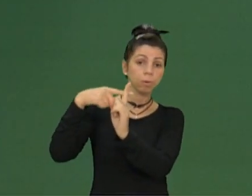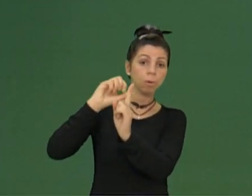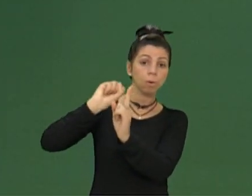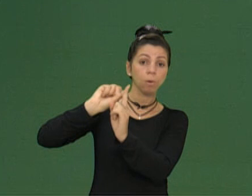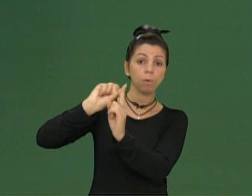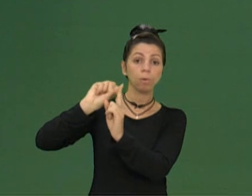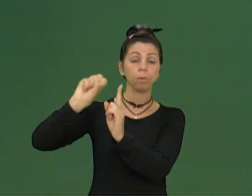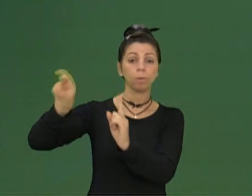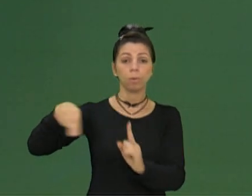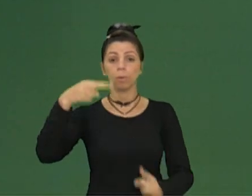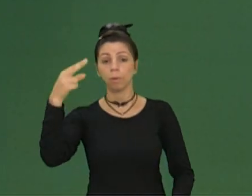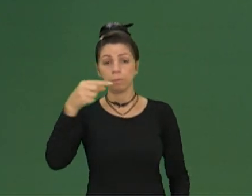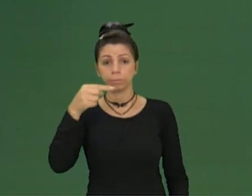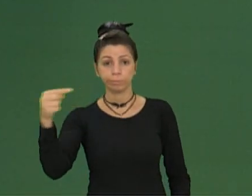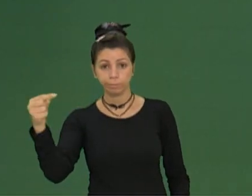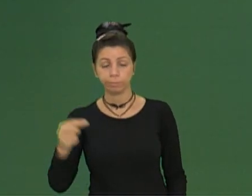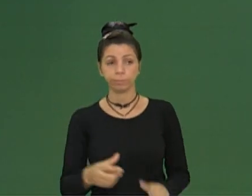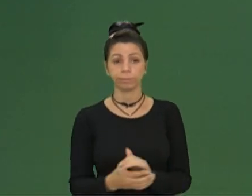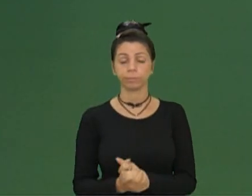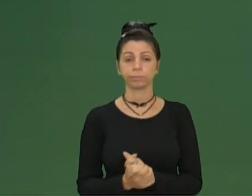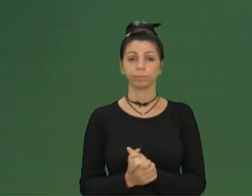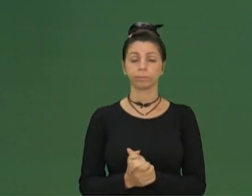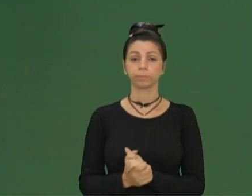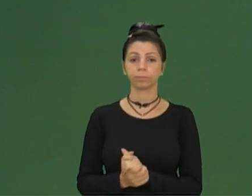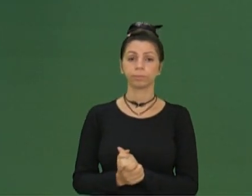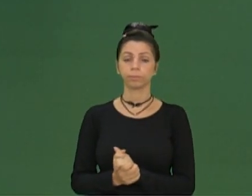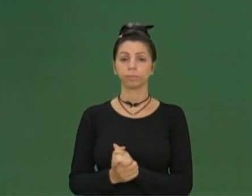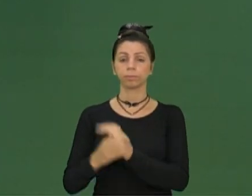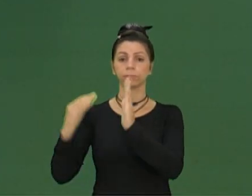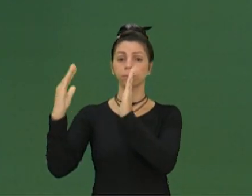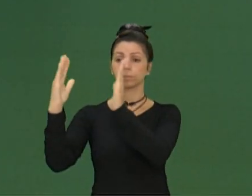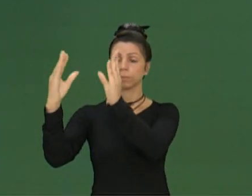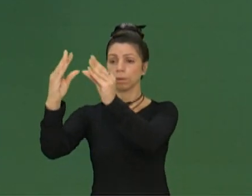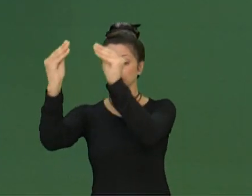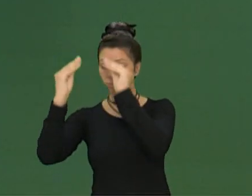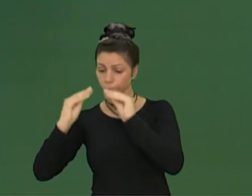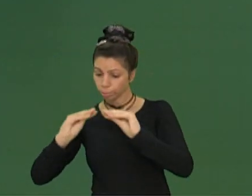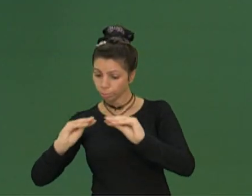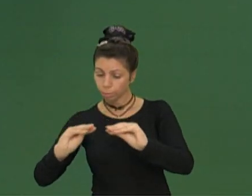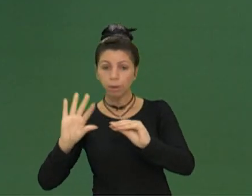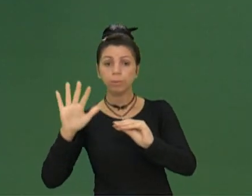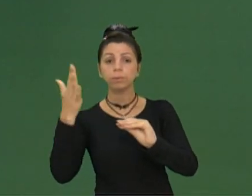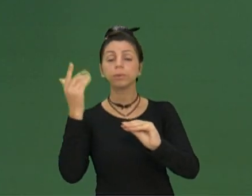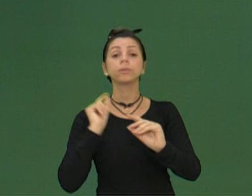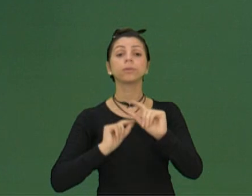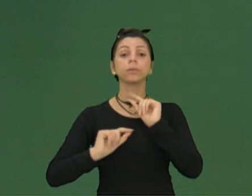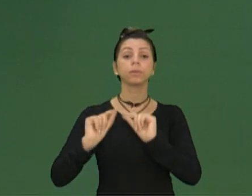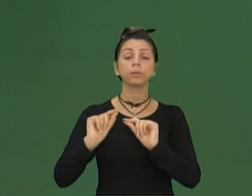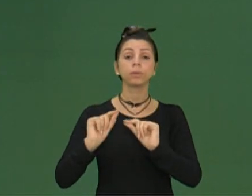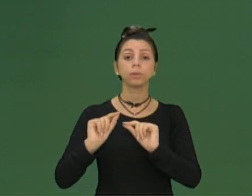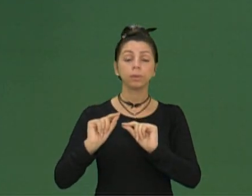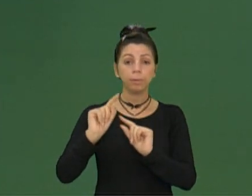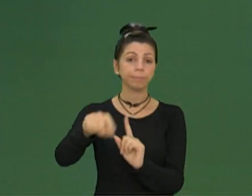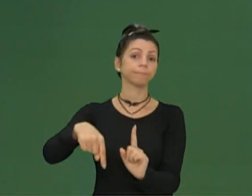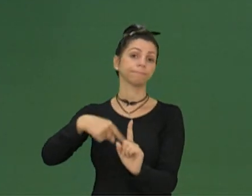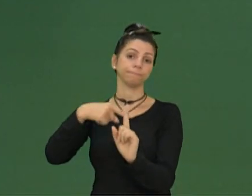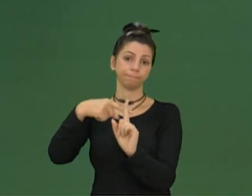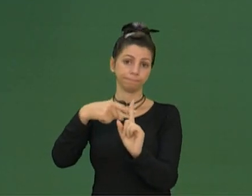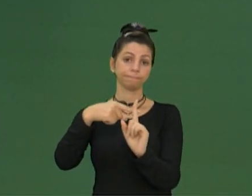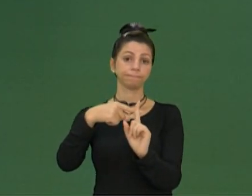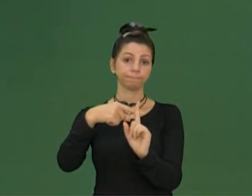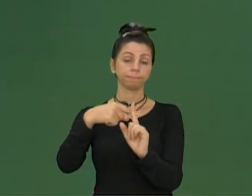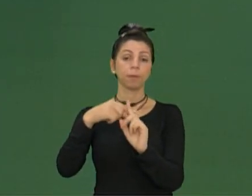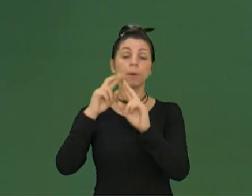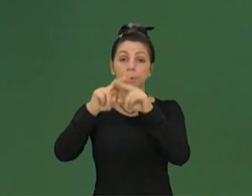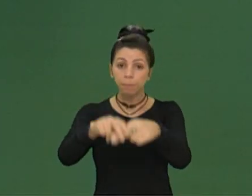eu retirar, né, do módulo, o que, que vai acontecer? Eu vou resultar em um valor positivo, por isso